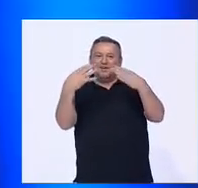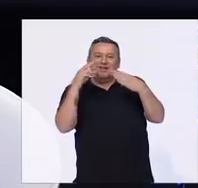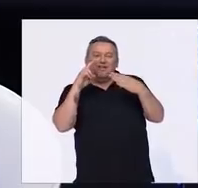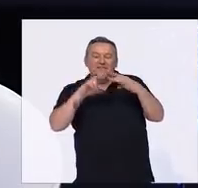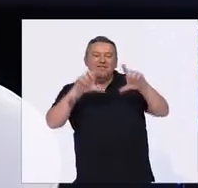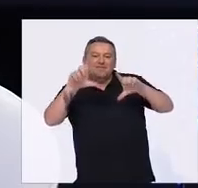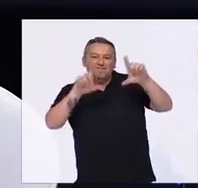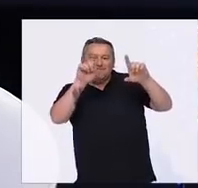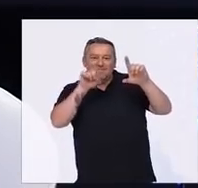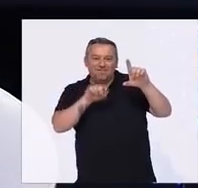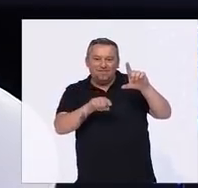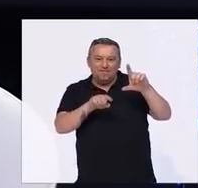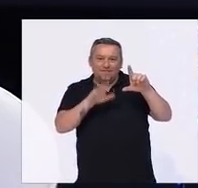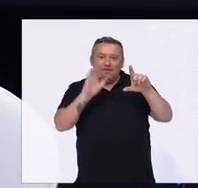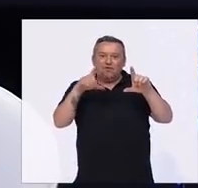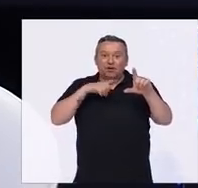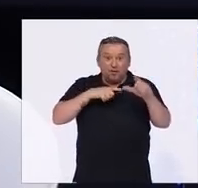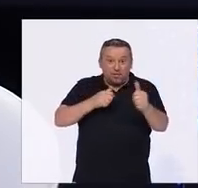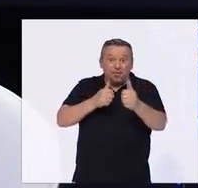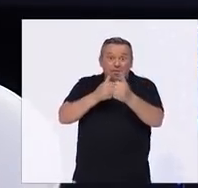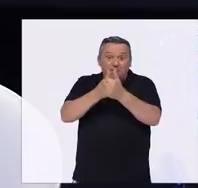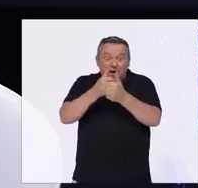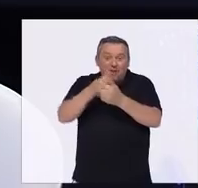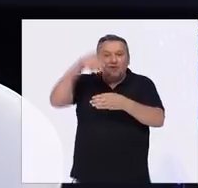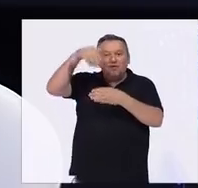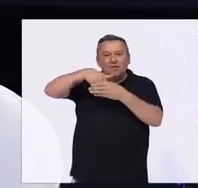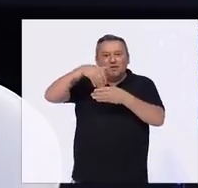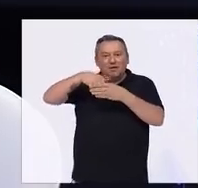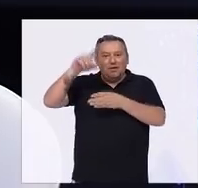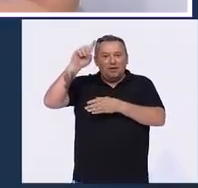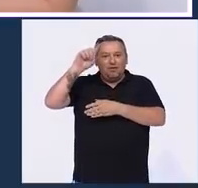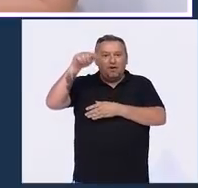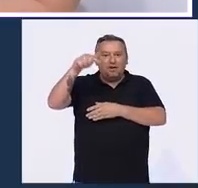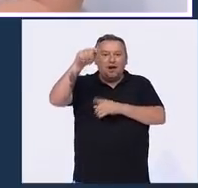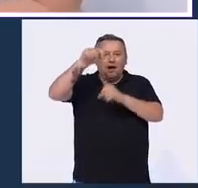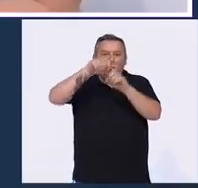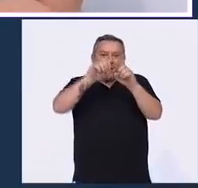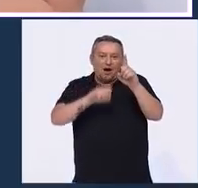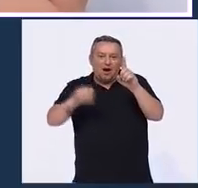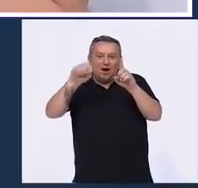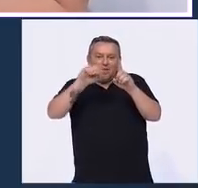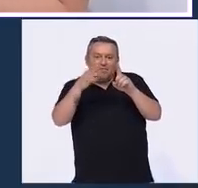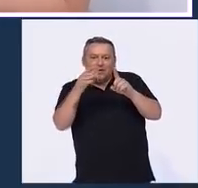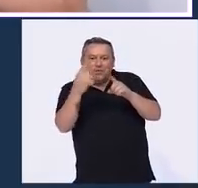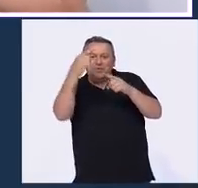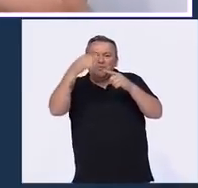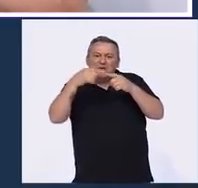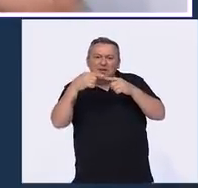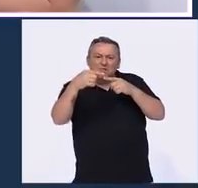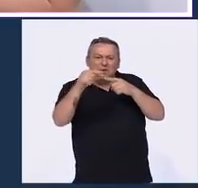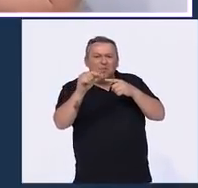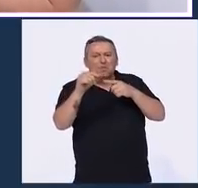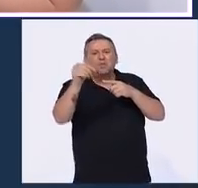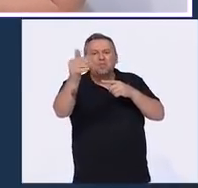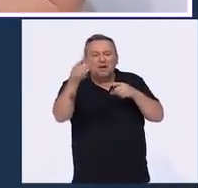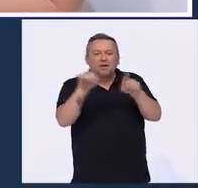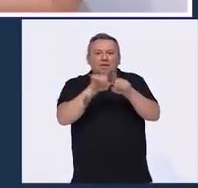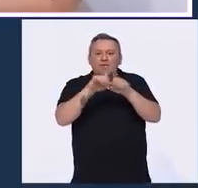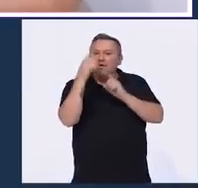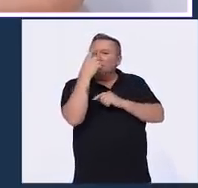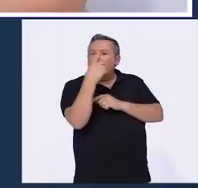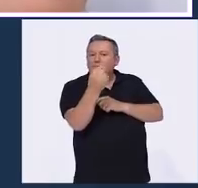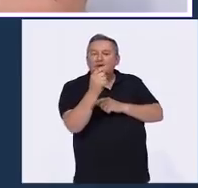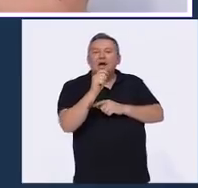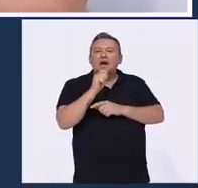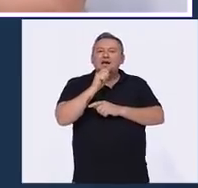programa. Já estamos bem perto das eleições do dia 7 de outubro. Falta pouco mais de uma semana. E o candidato Geraldo Alckmin